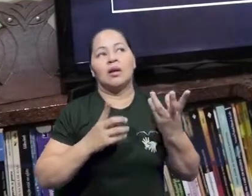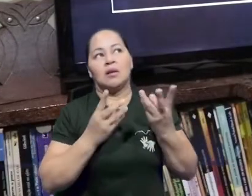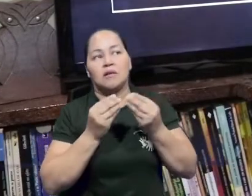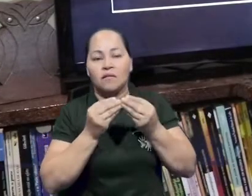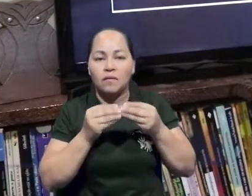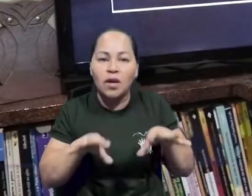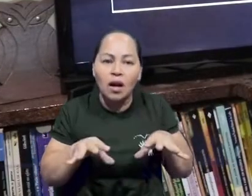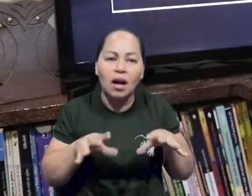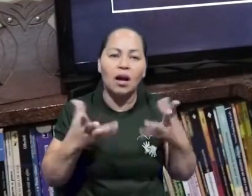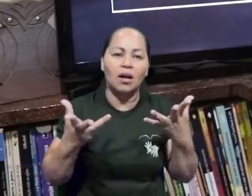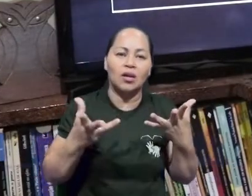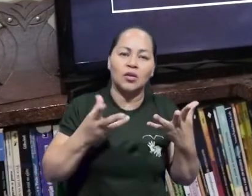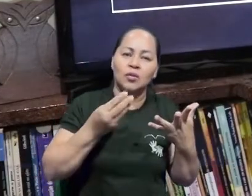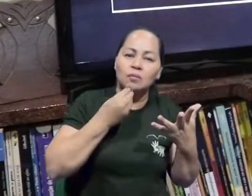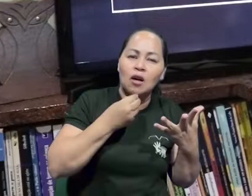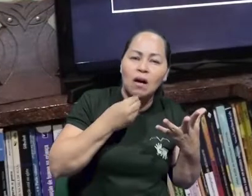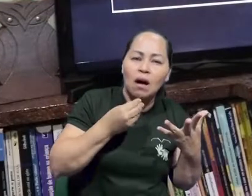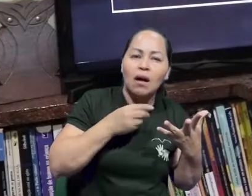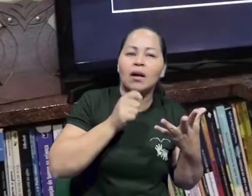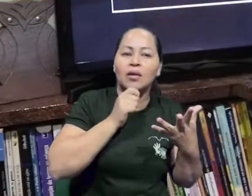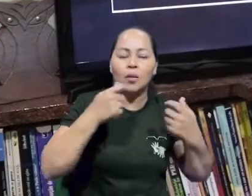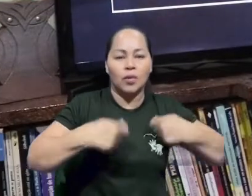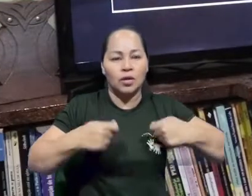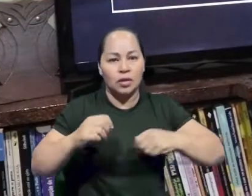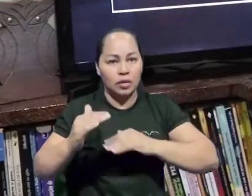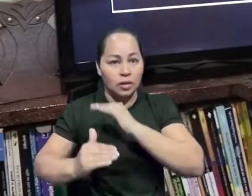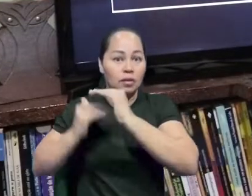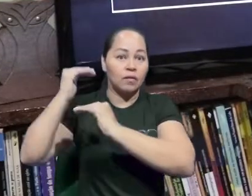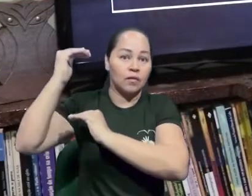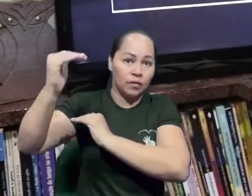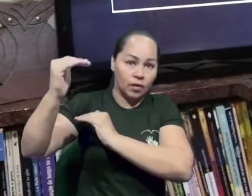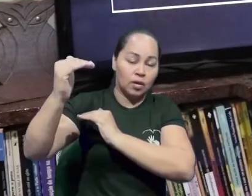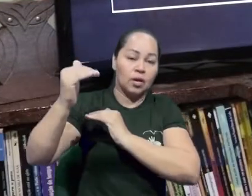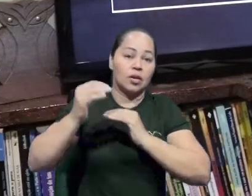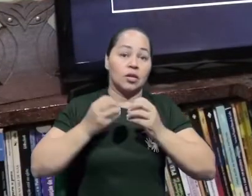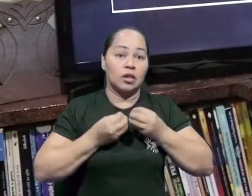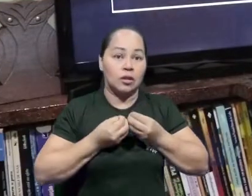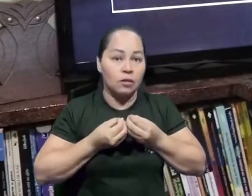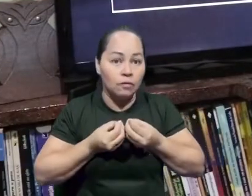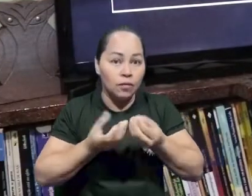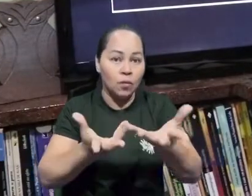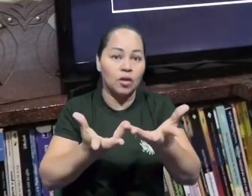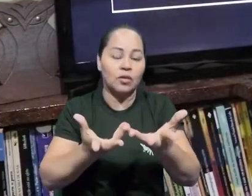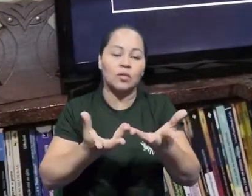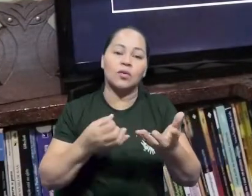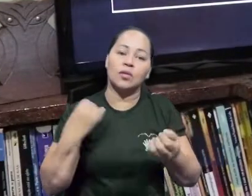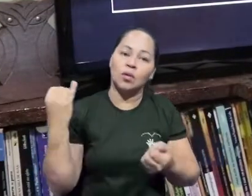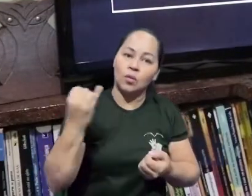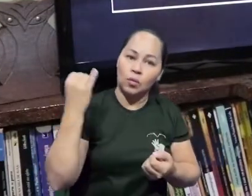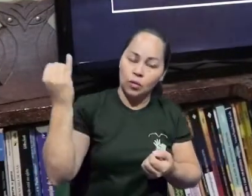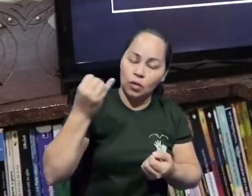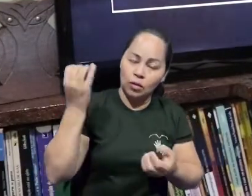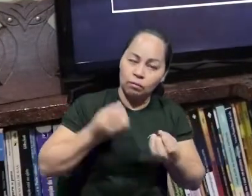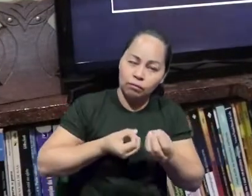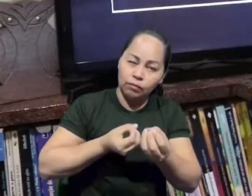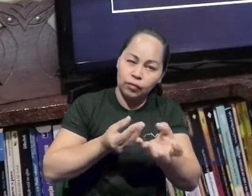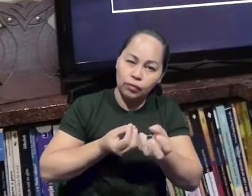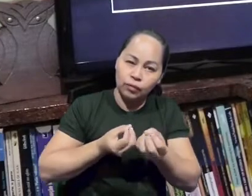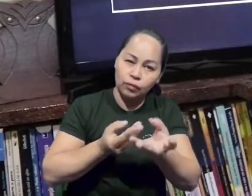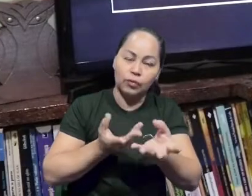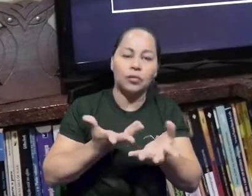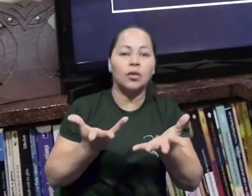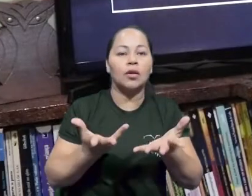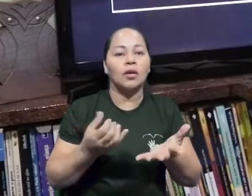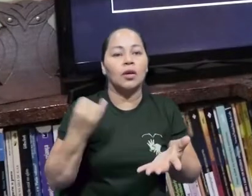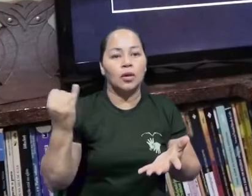corporal empobrecido, necessita desenvolver. Então, todas as informações que forem necessárias, né? Se a